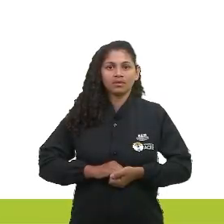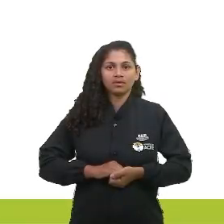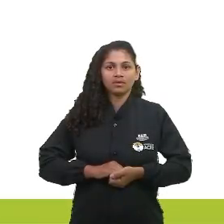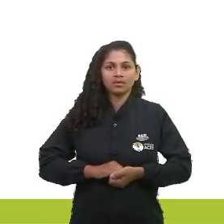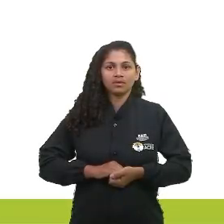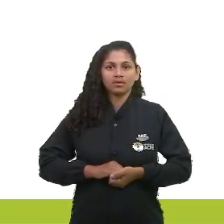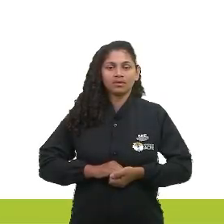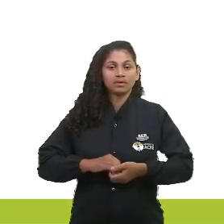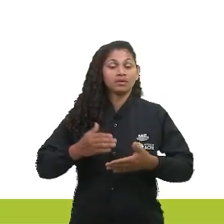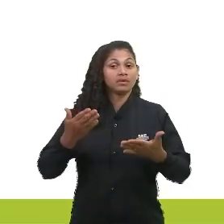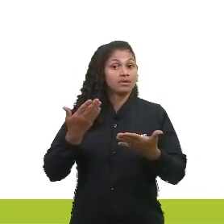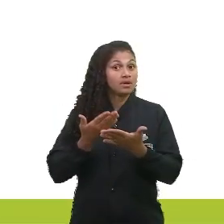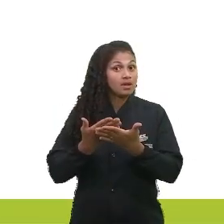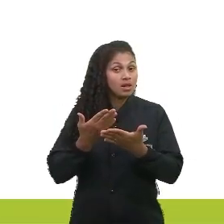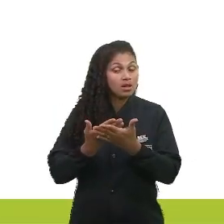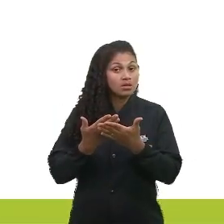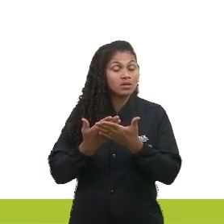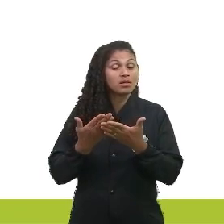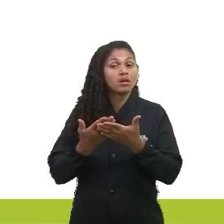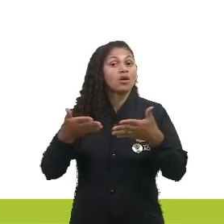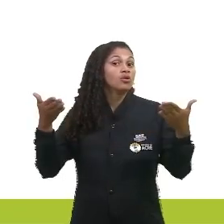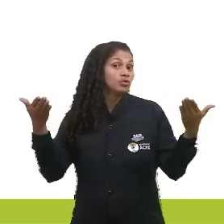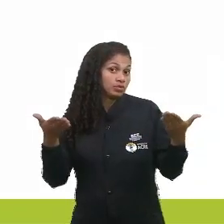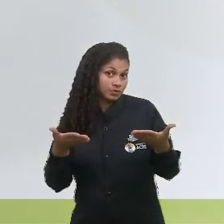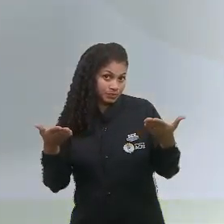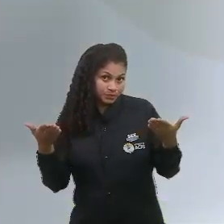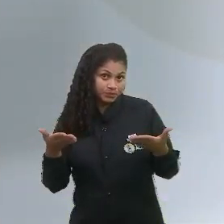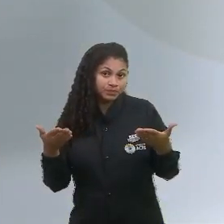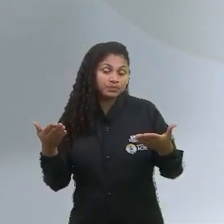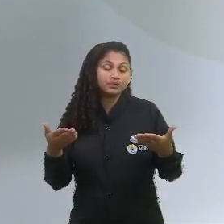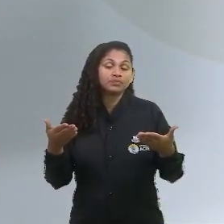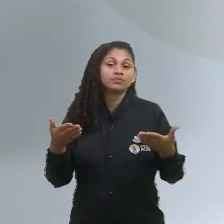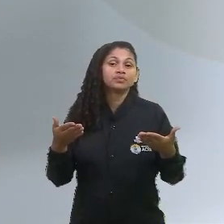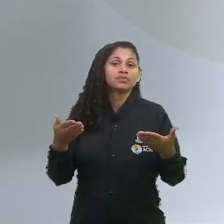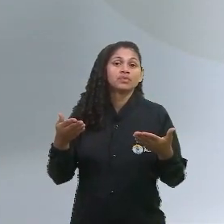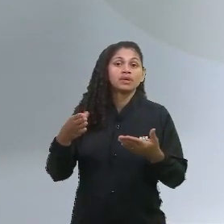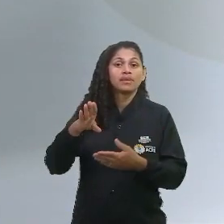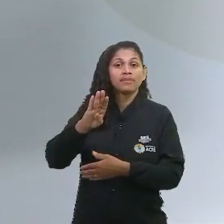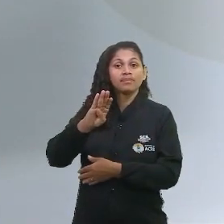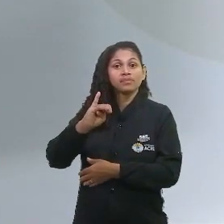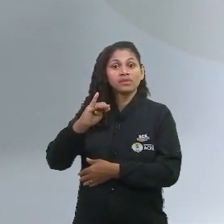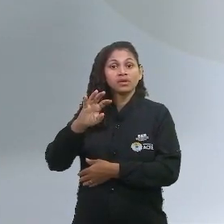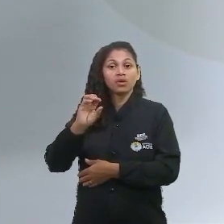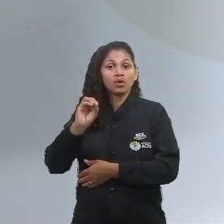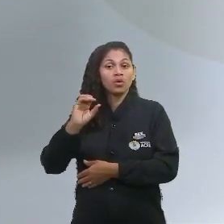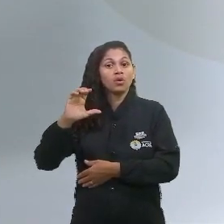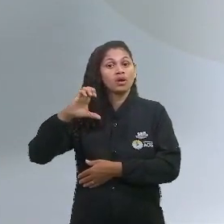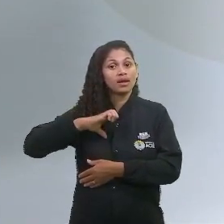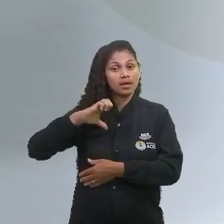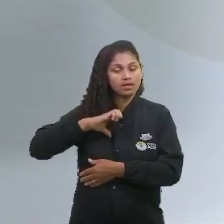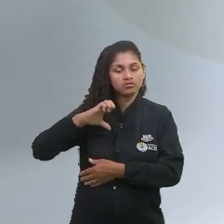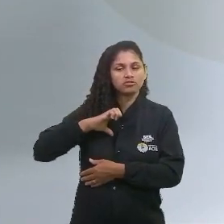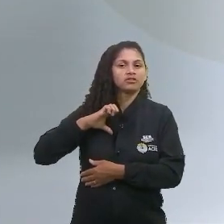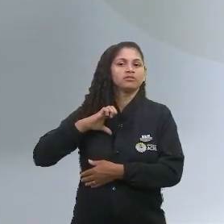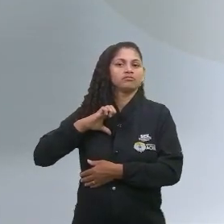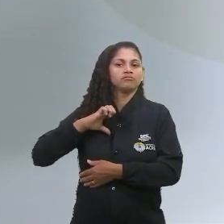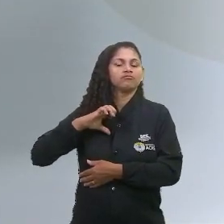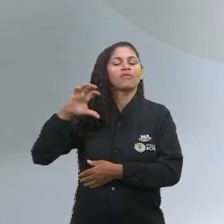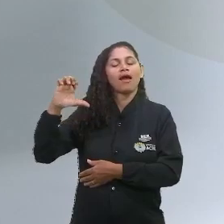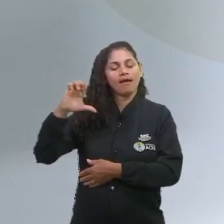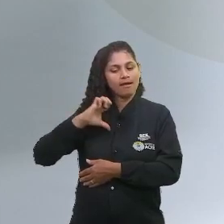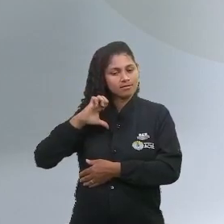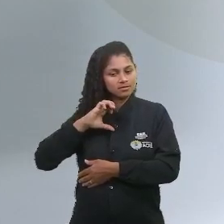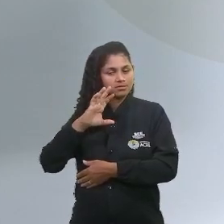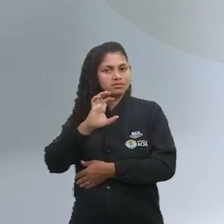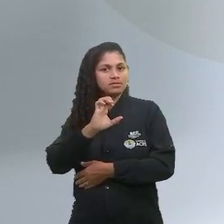Essa foi a nossa aula de hoje. Bioética, a ética da vida.